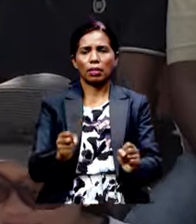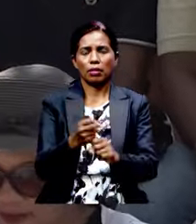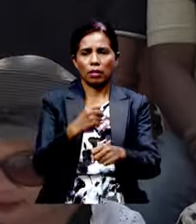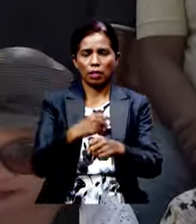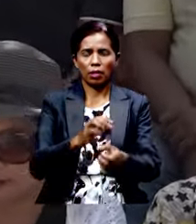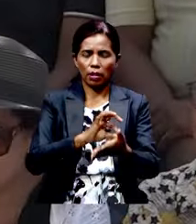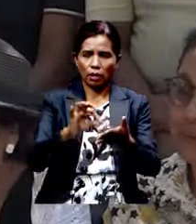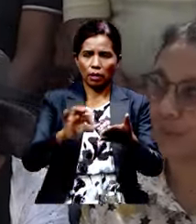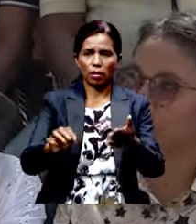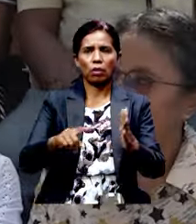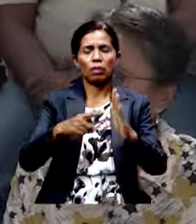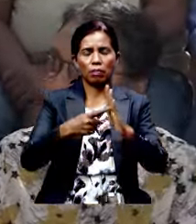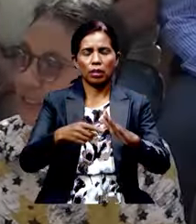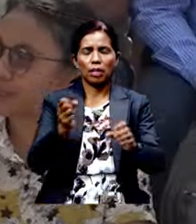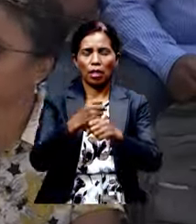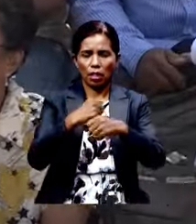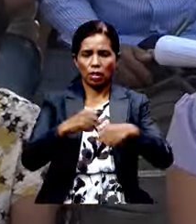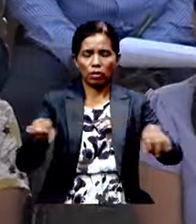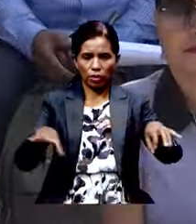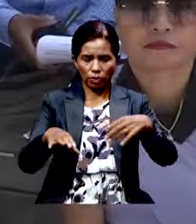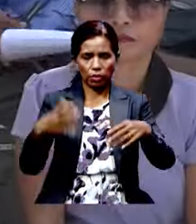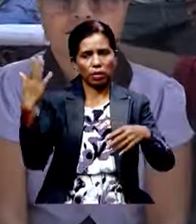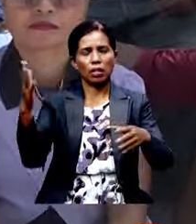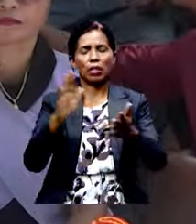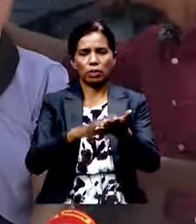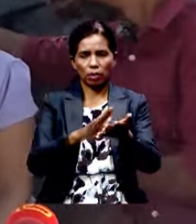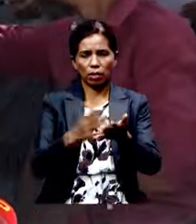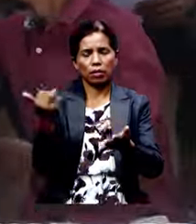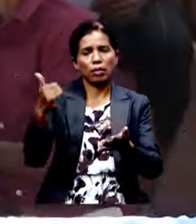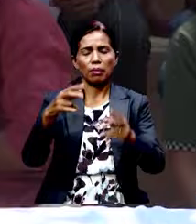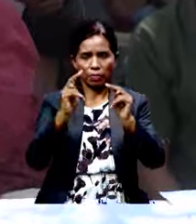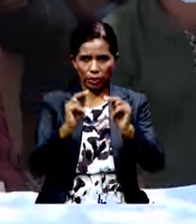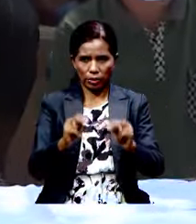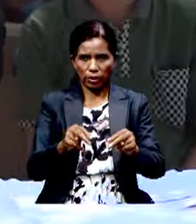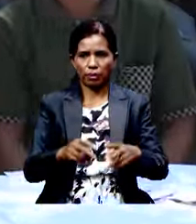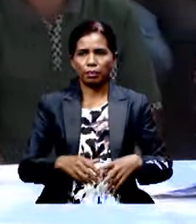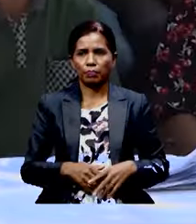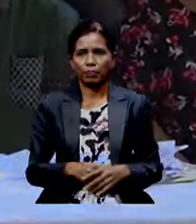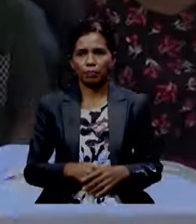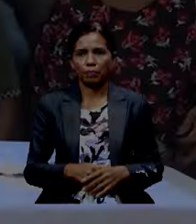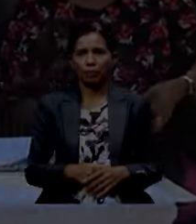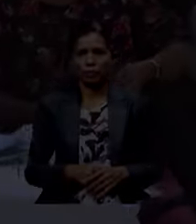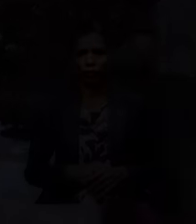ingresu no hahu la oknar ia eskola hirak nebe precisa. Gasparinha de Souza, Dilma Suzeti, Ziemen.